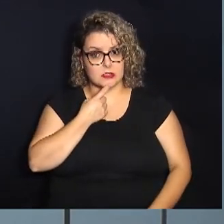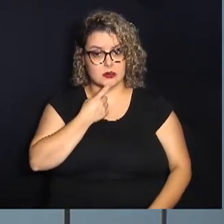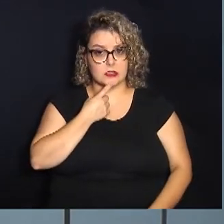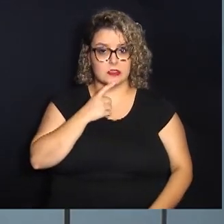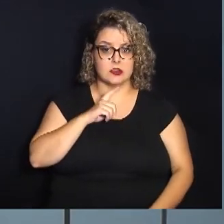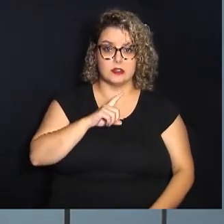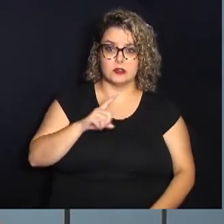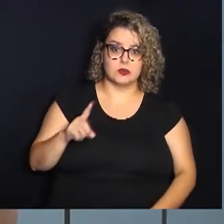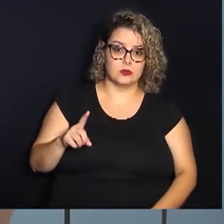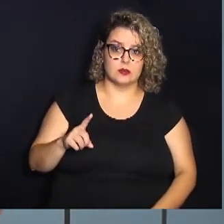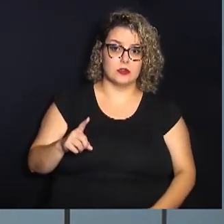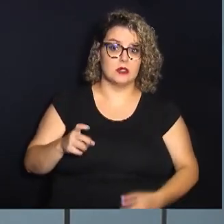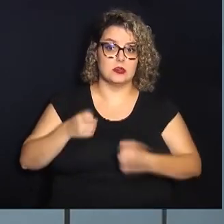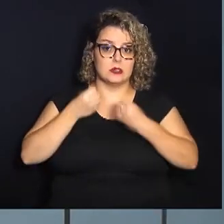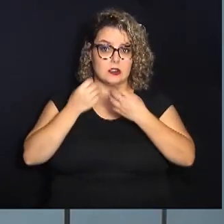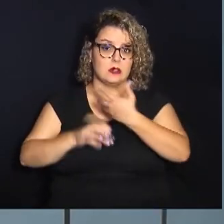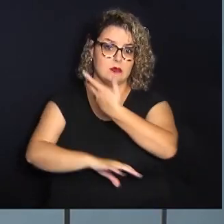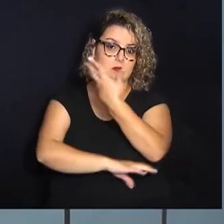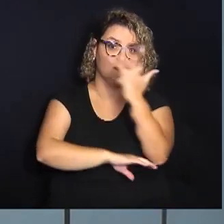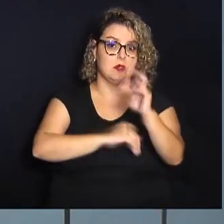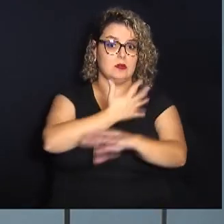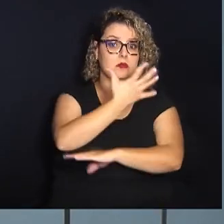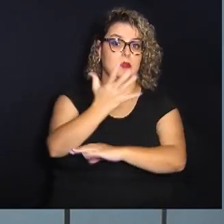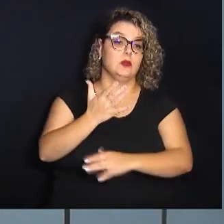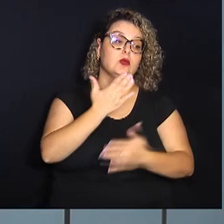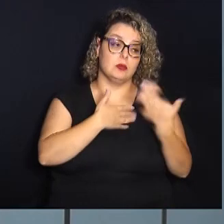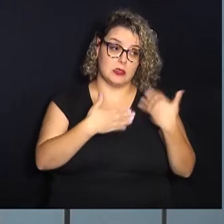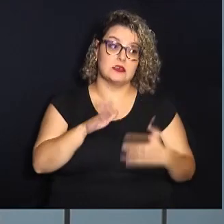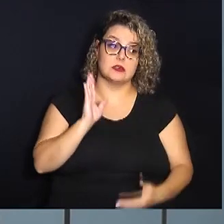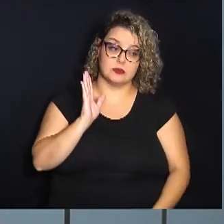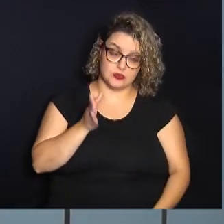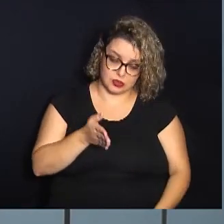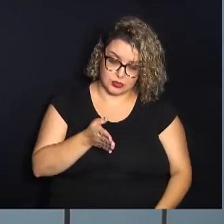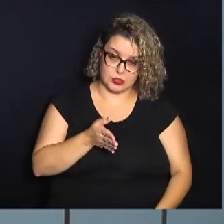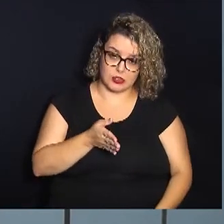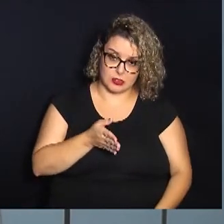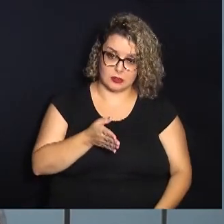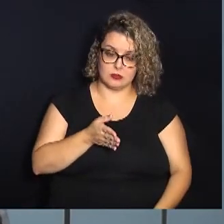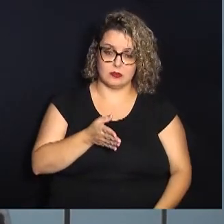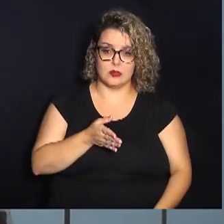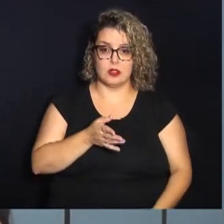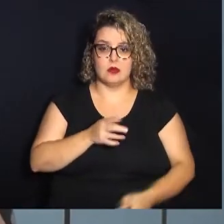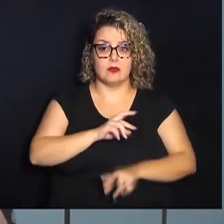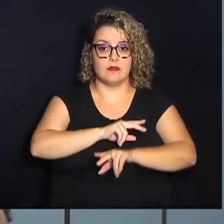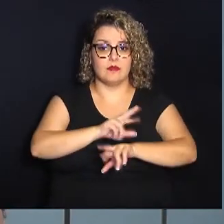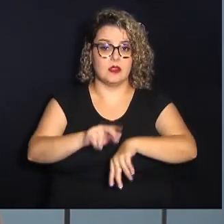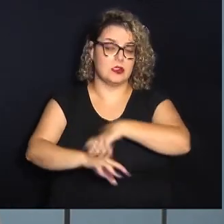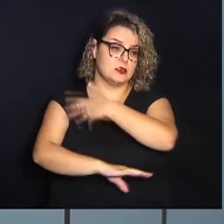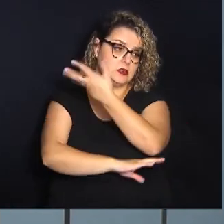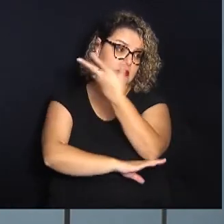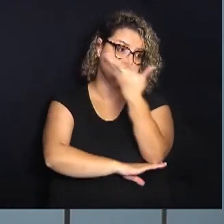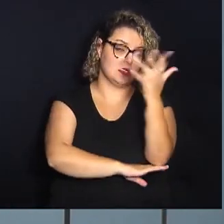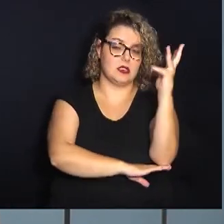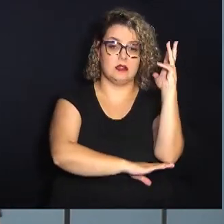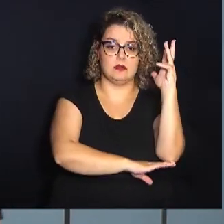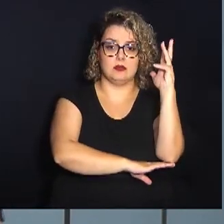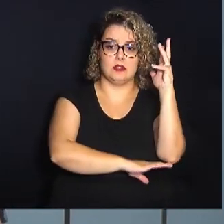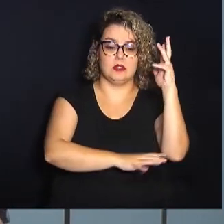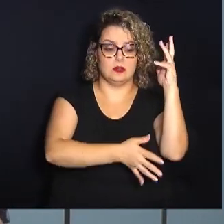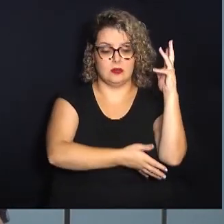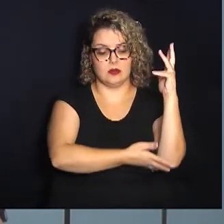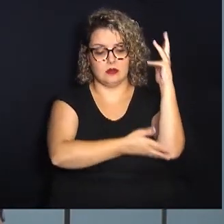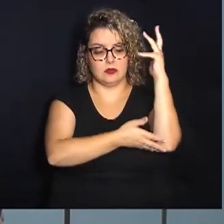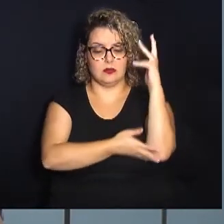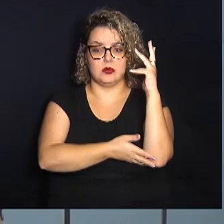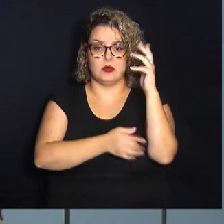bem arborizada, já foi no passado, a gente sabe disso. Mas muitas dessas árvores que foram extraídas, o